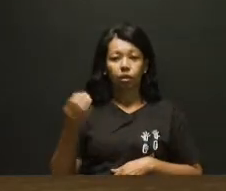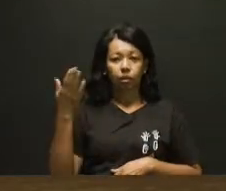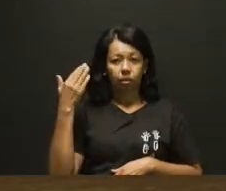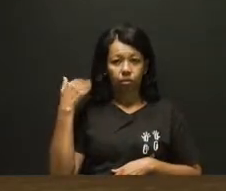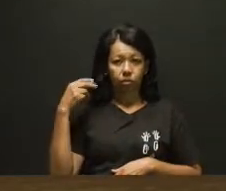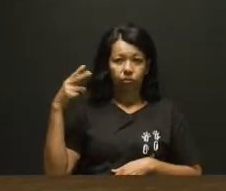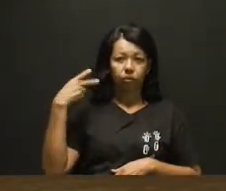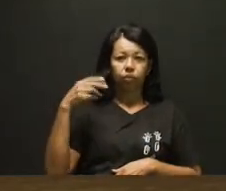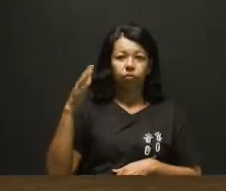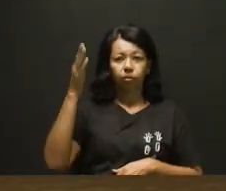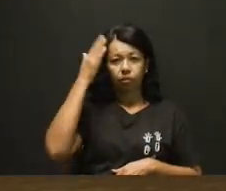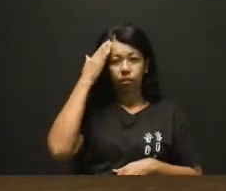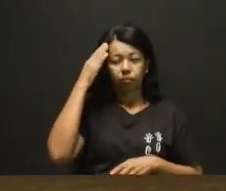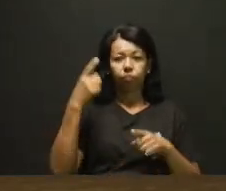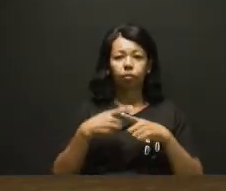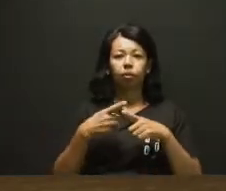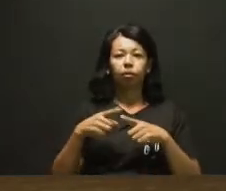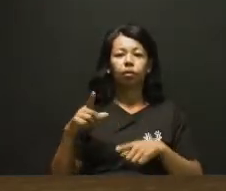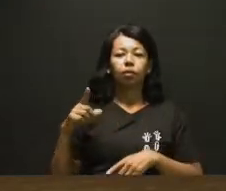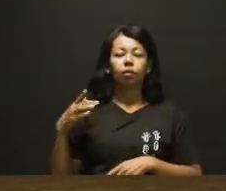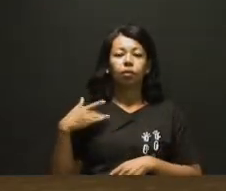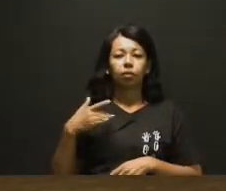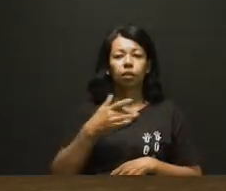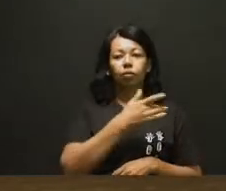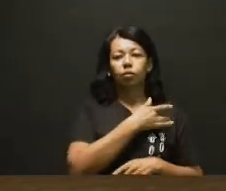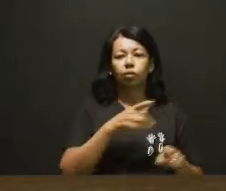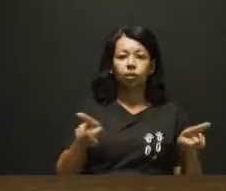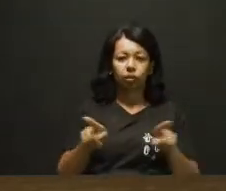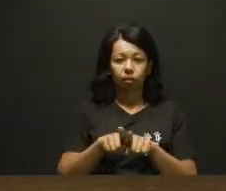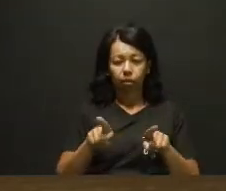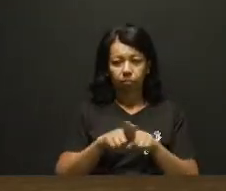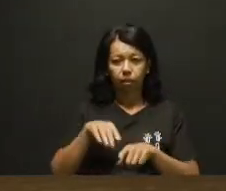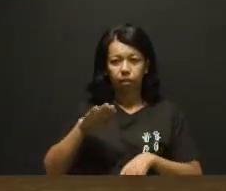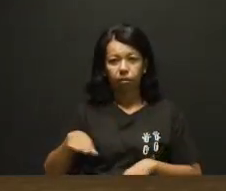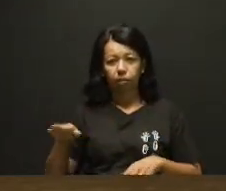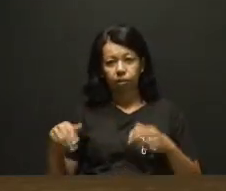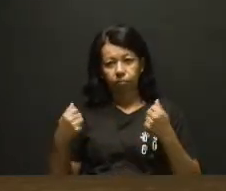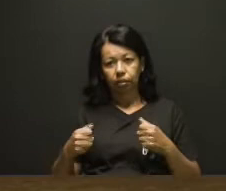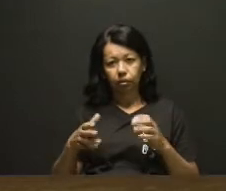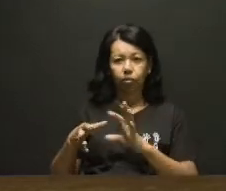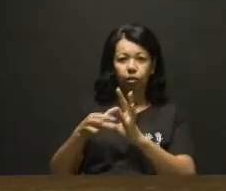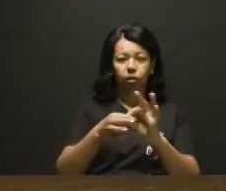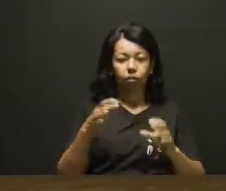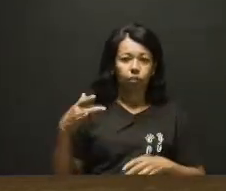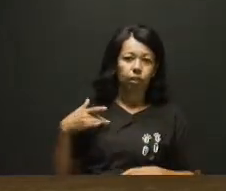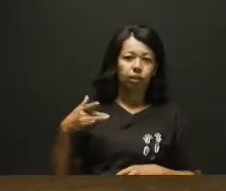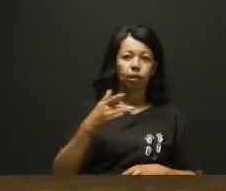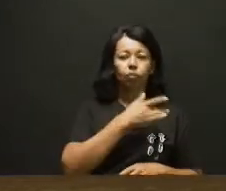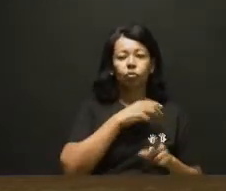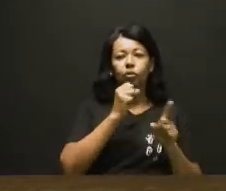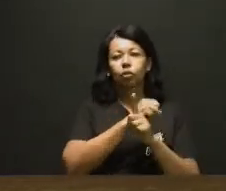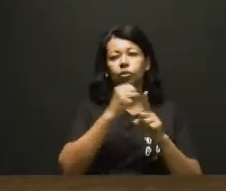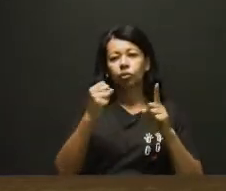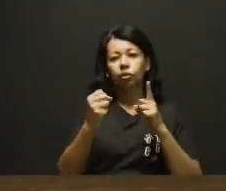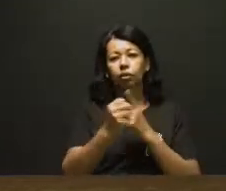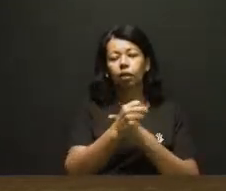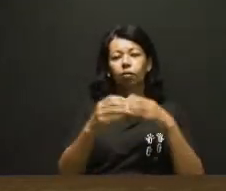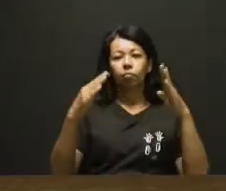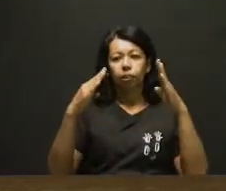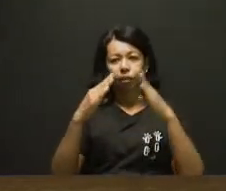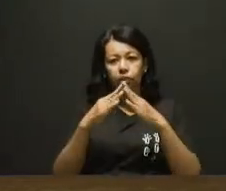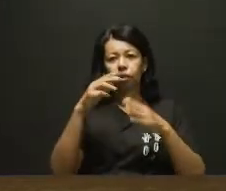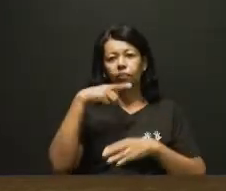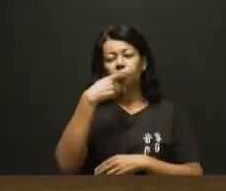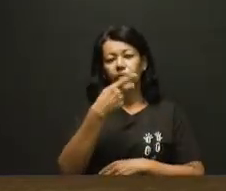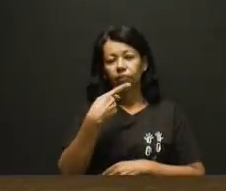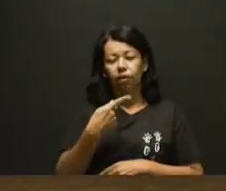envolve a saúde também muitas crianças pessoas à saúde parceria da saúde social habitação foi falado